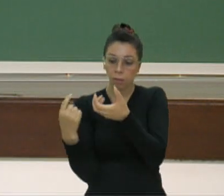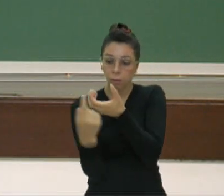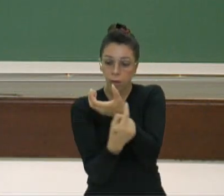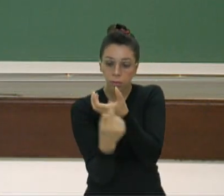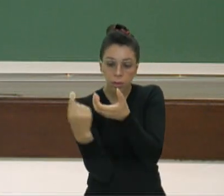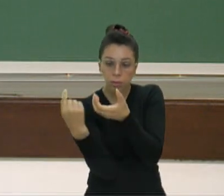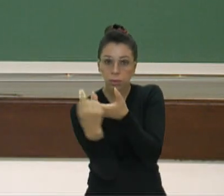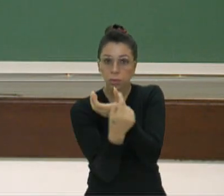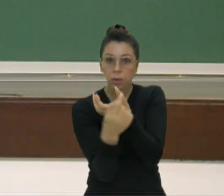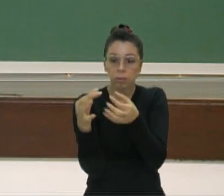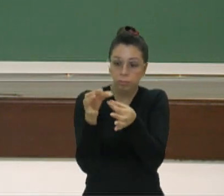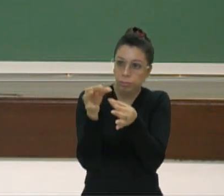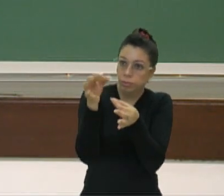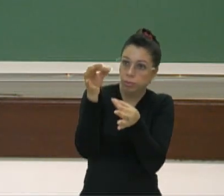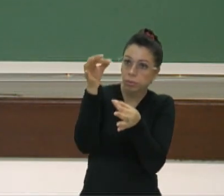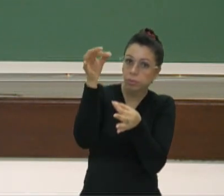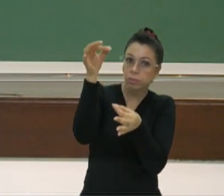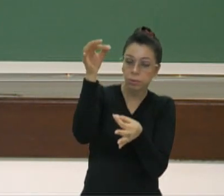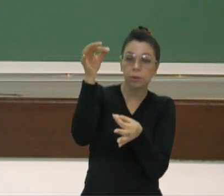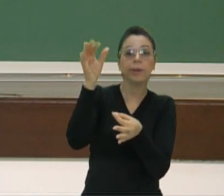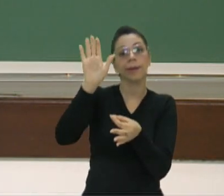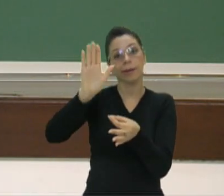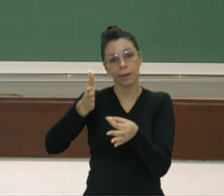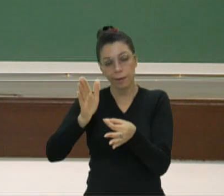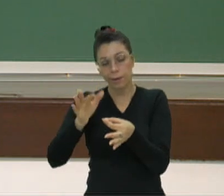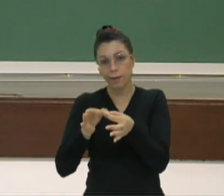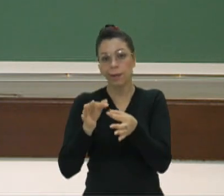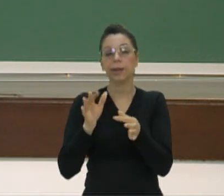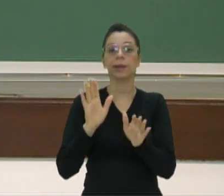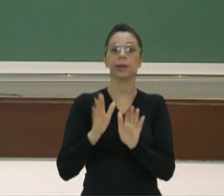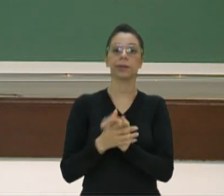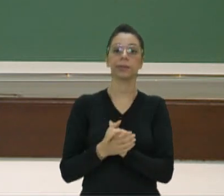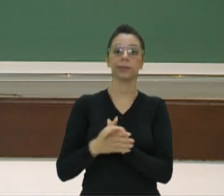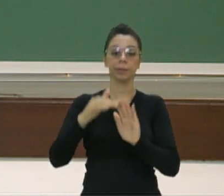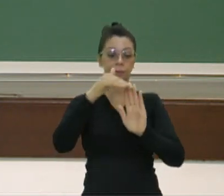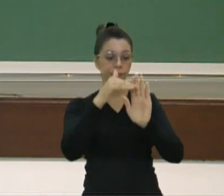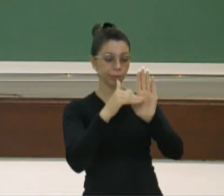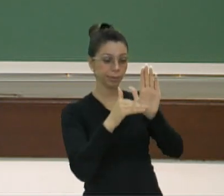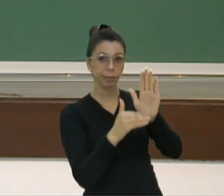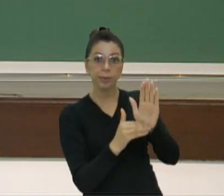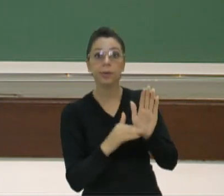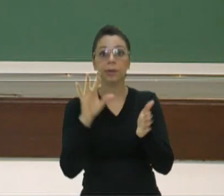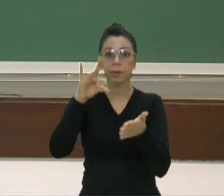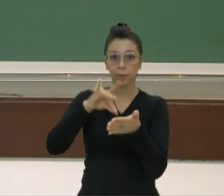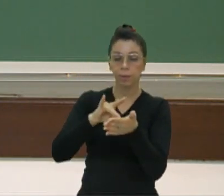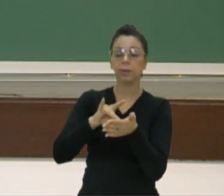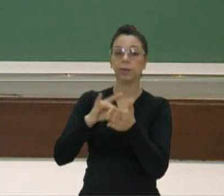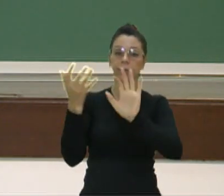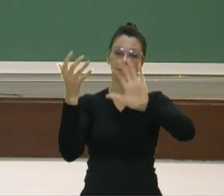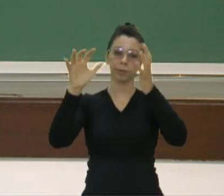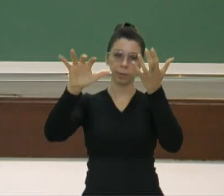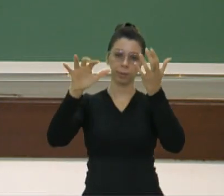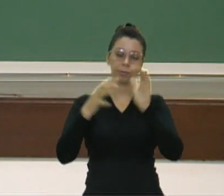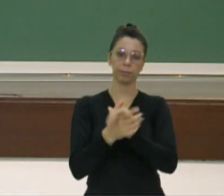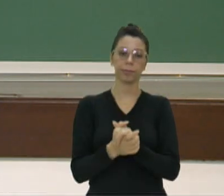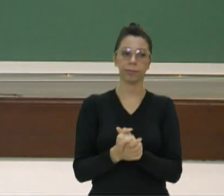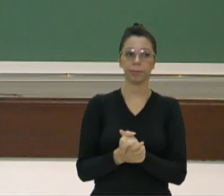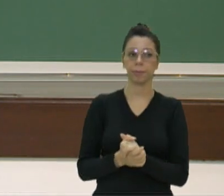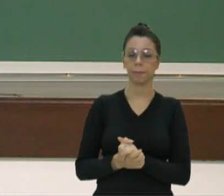estar localizado, sim, é um elemento, esse sim é um dos fatores que determinam o clima. Mas a